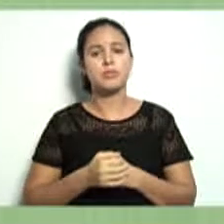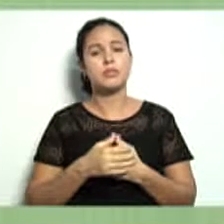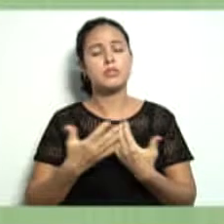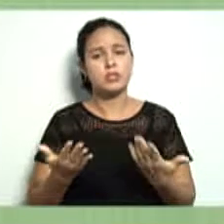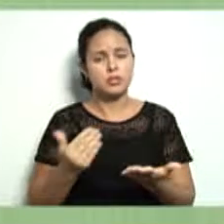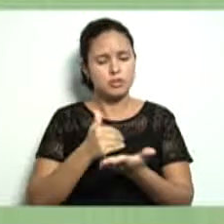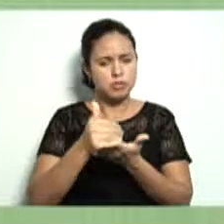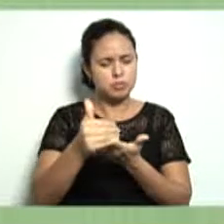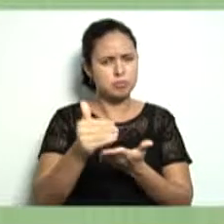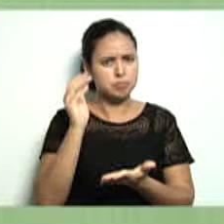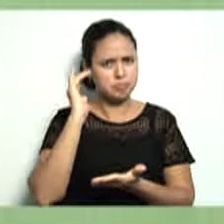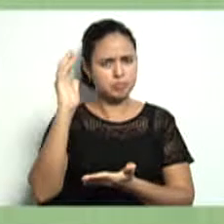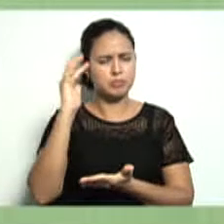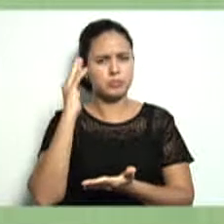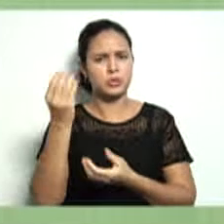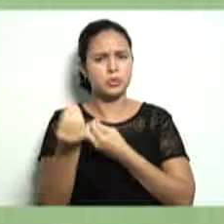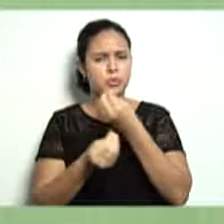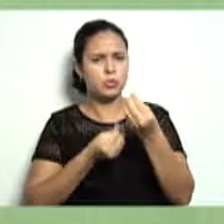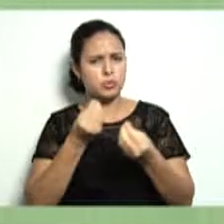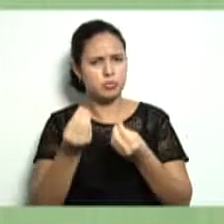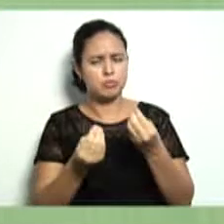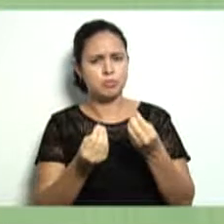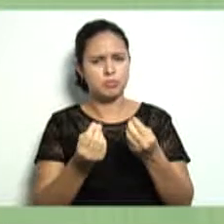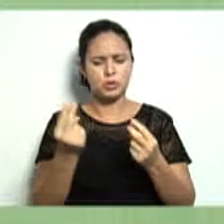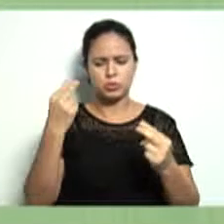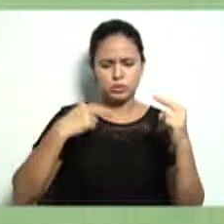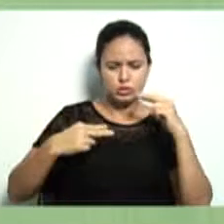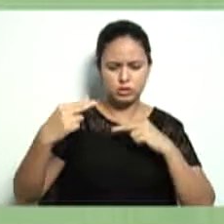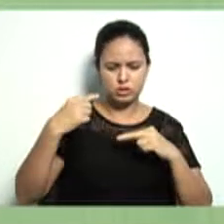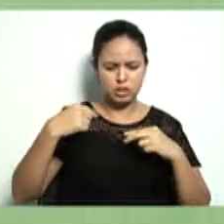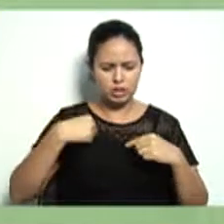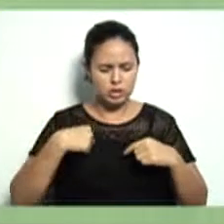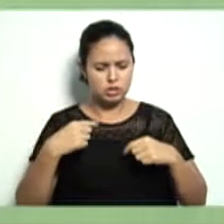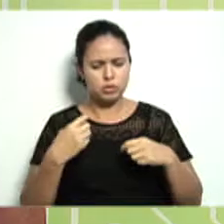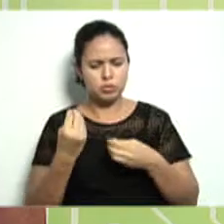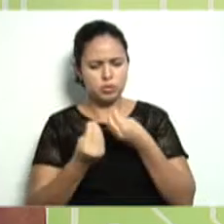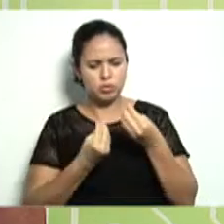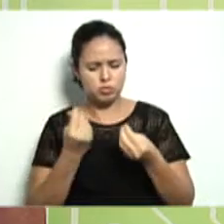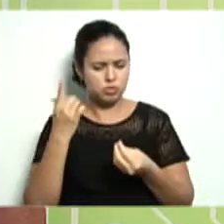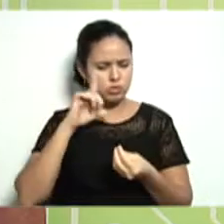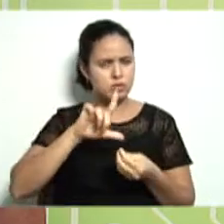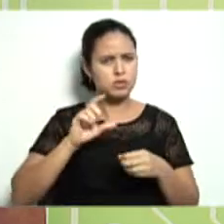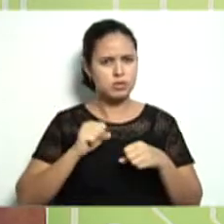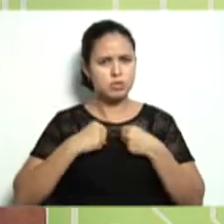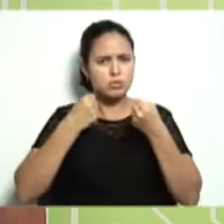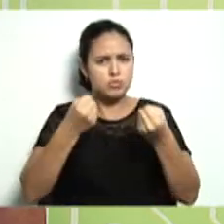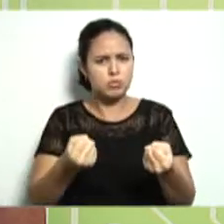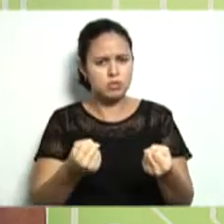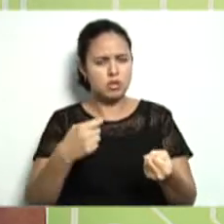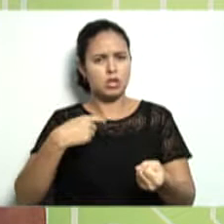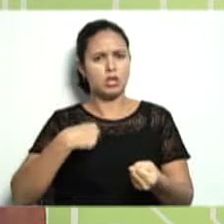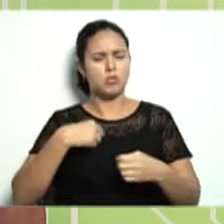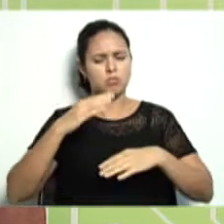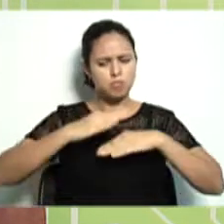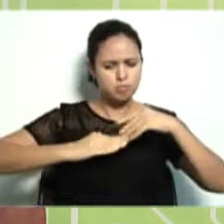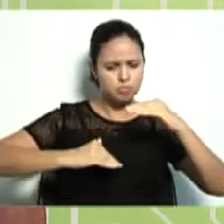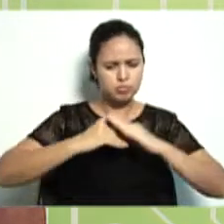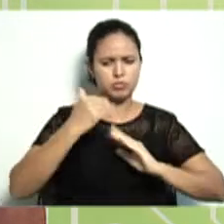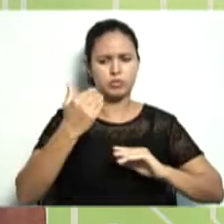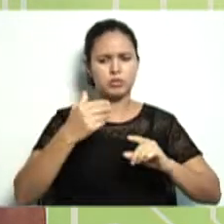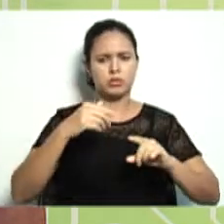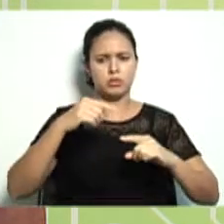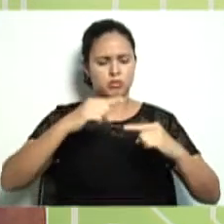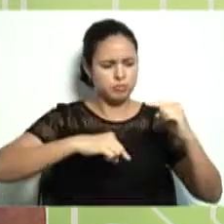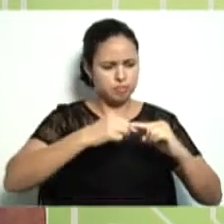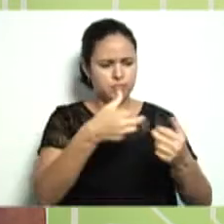da aula de hoje, olhando aí, eu vou fazer o meu melhor com aquilo que eu tenho hoje, para